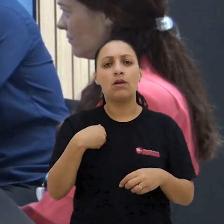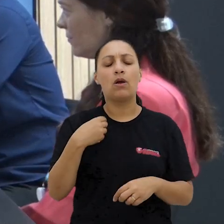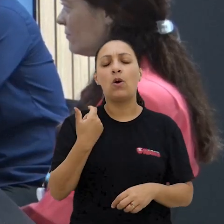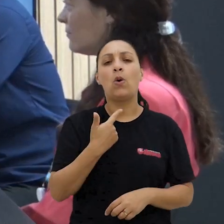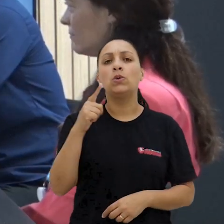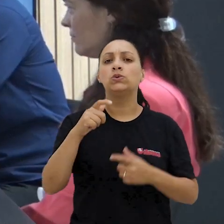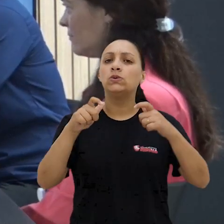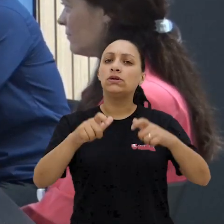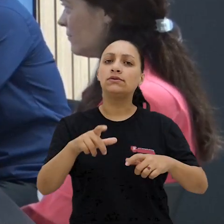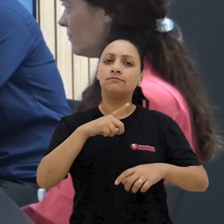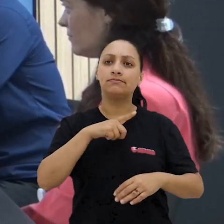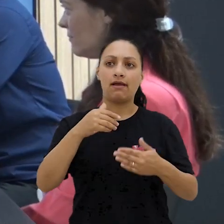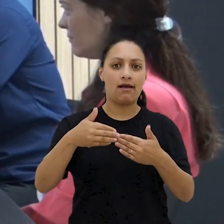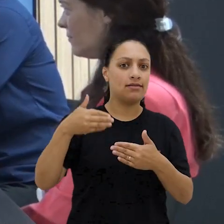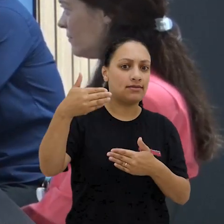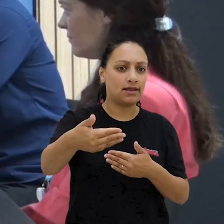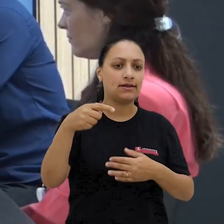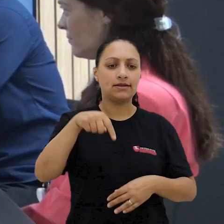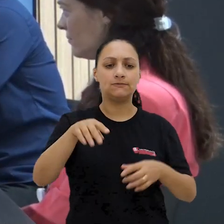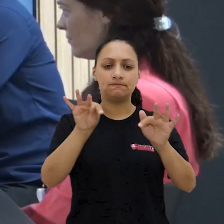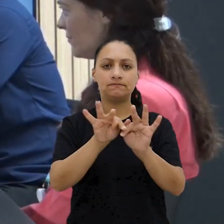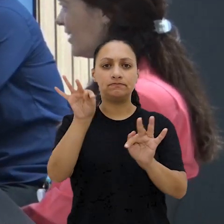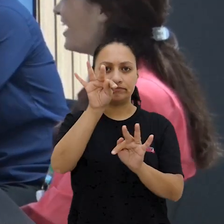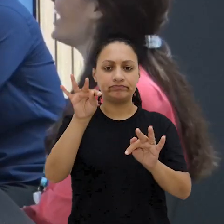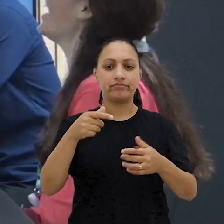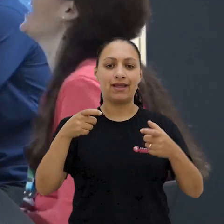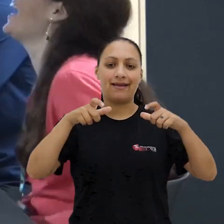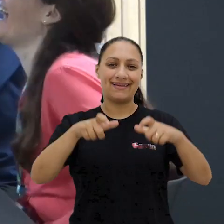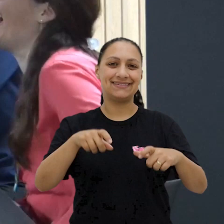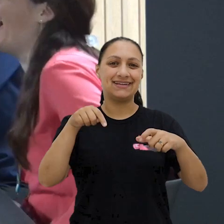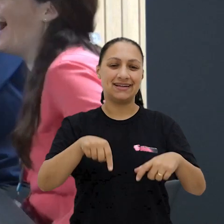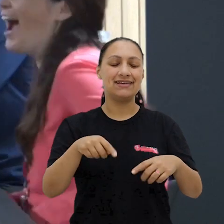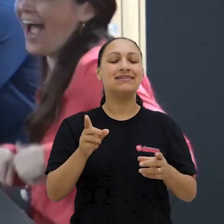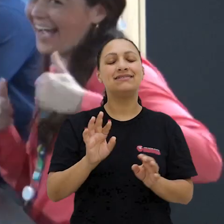tem além, né? Claro que a gente tá aqui no Tech Park, é o melhor.